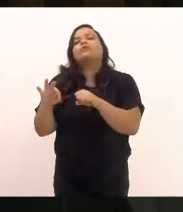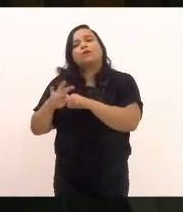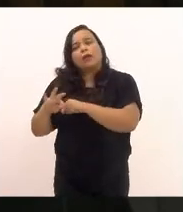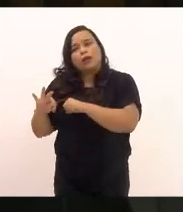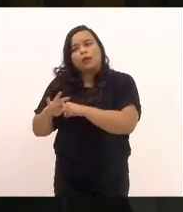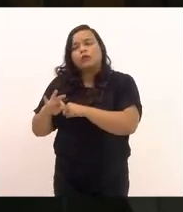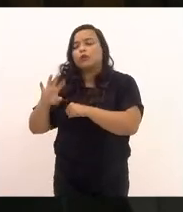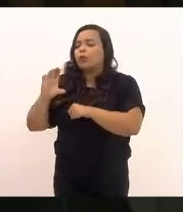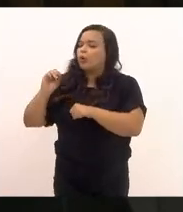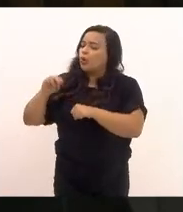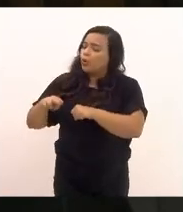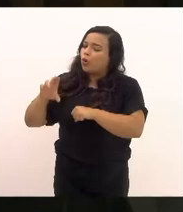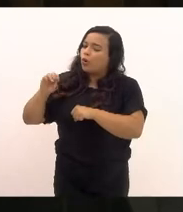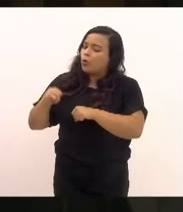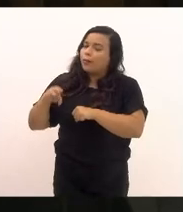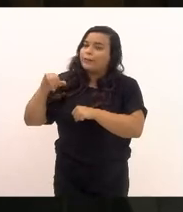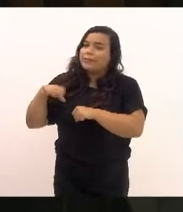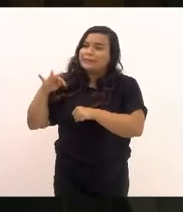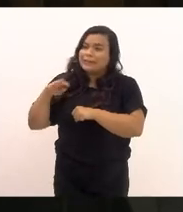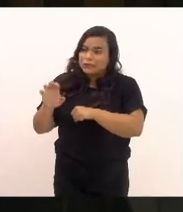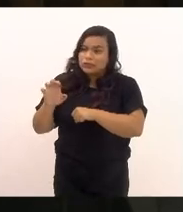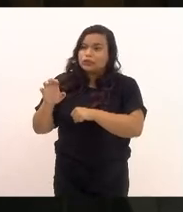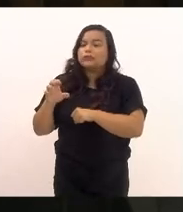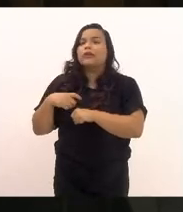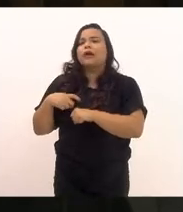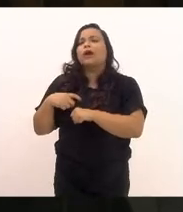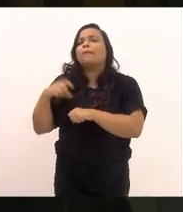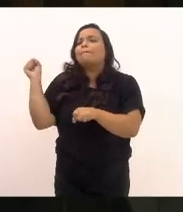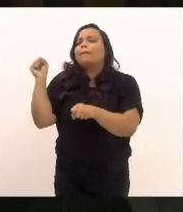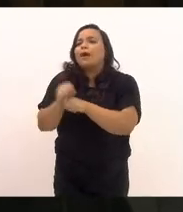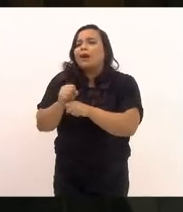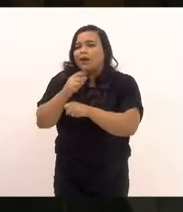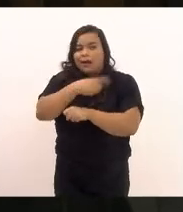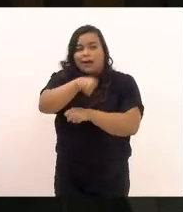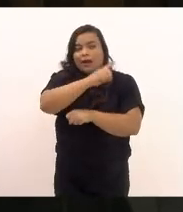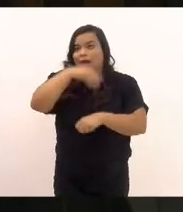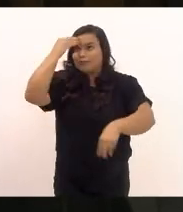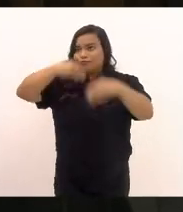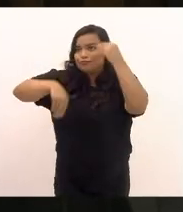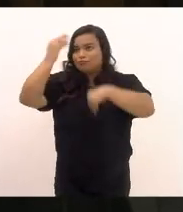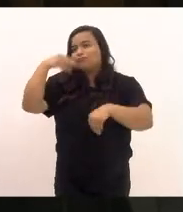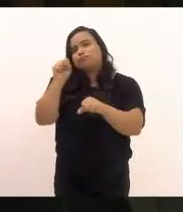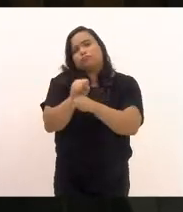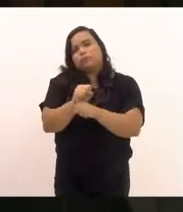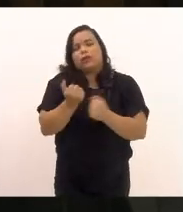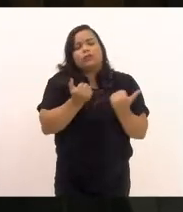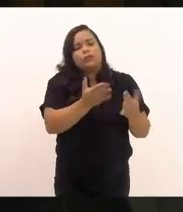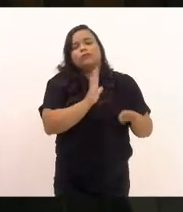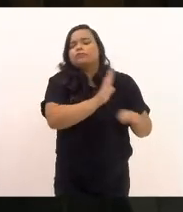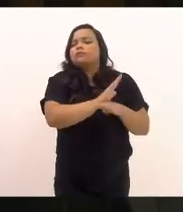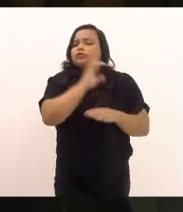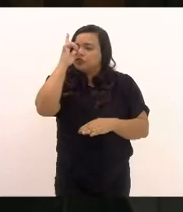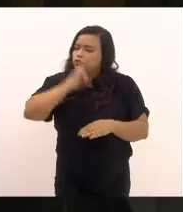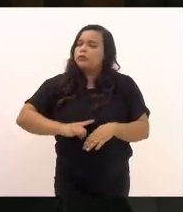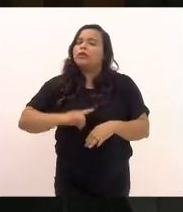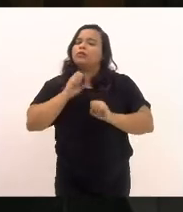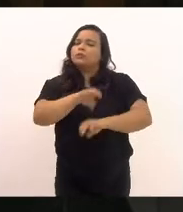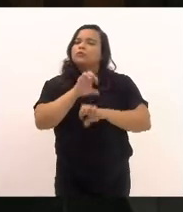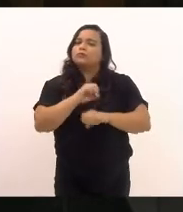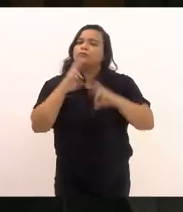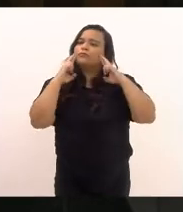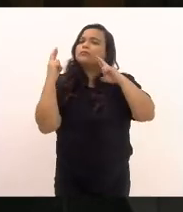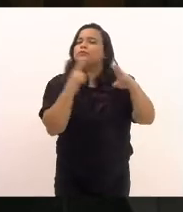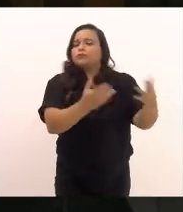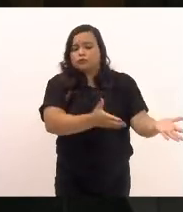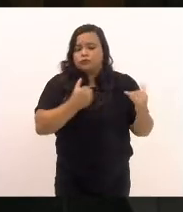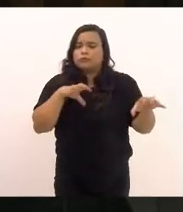para combater a evasão e consagrar que o direito à educação tem que ser respeitado e que a nossa juventude merece